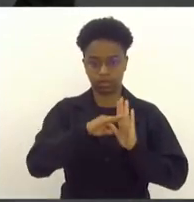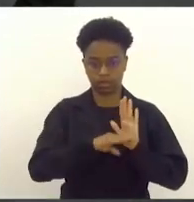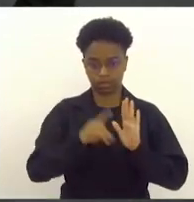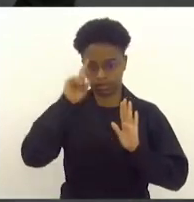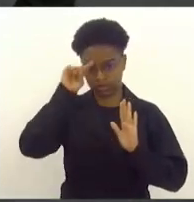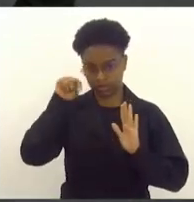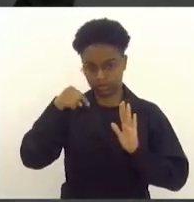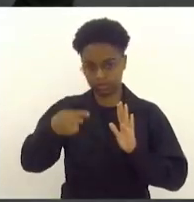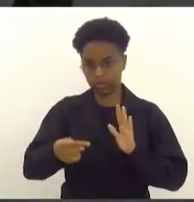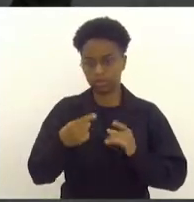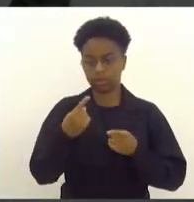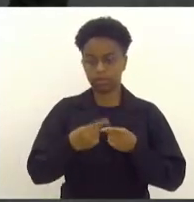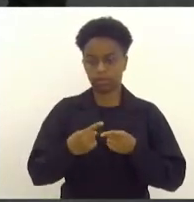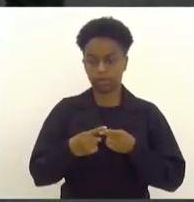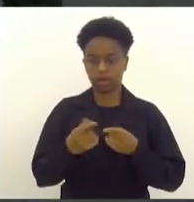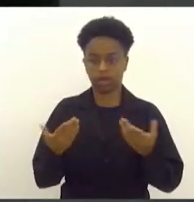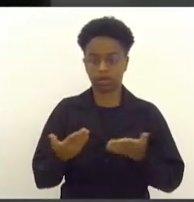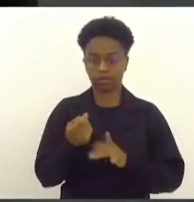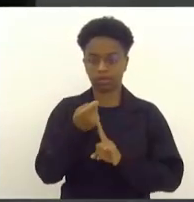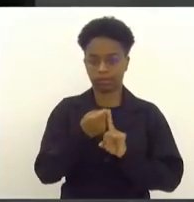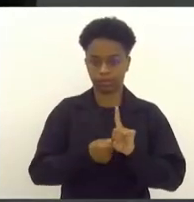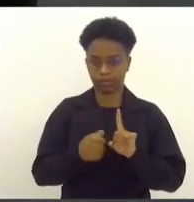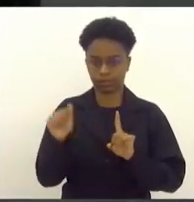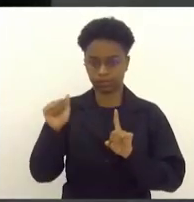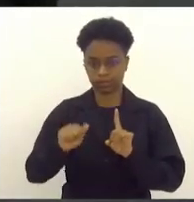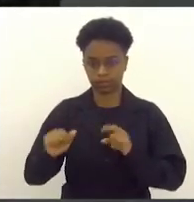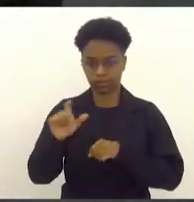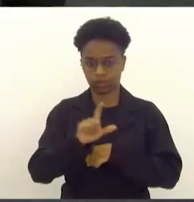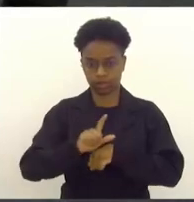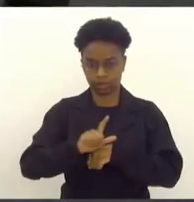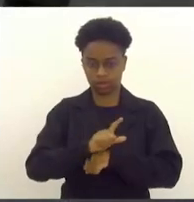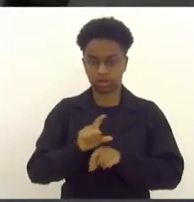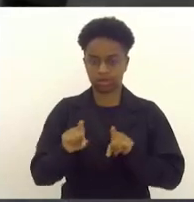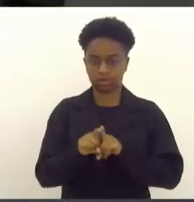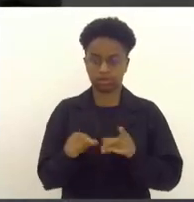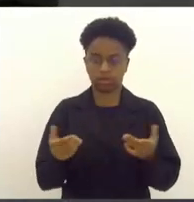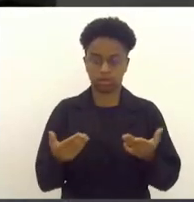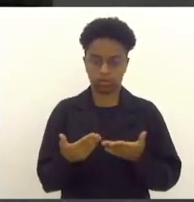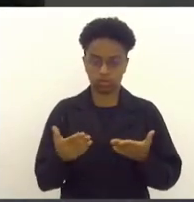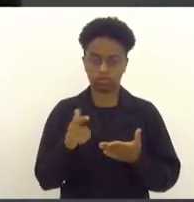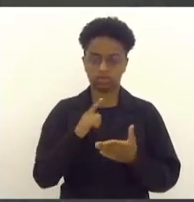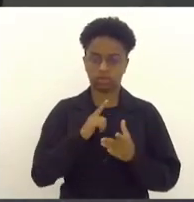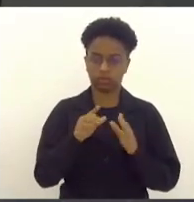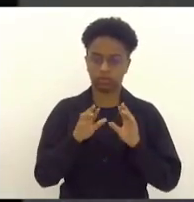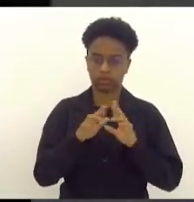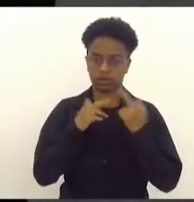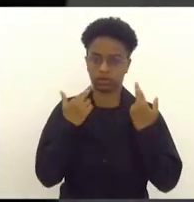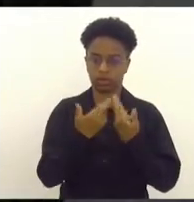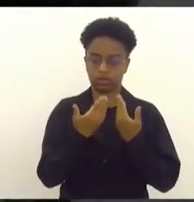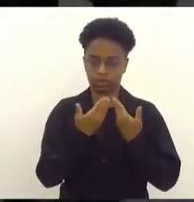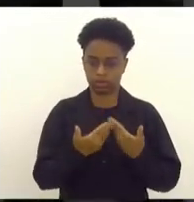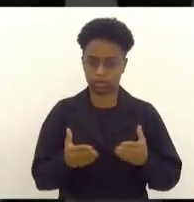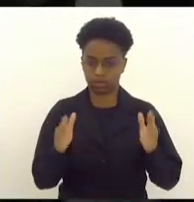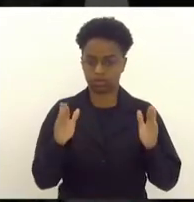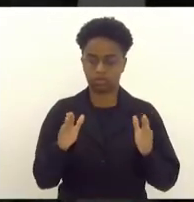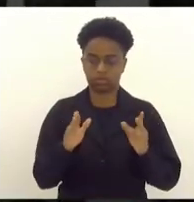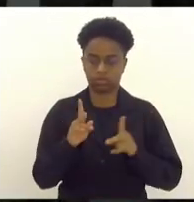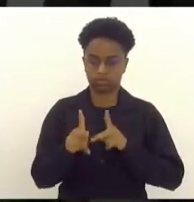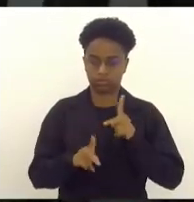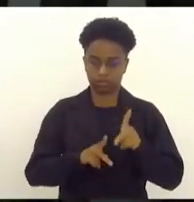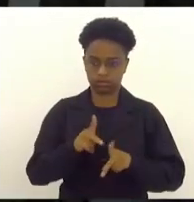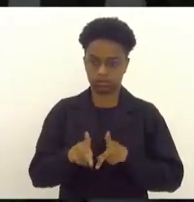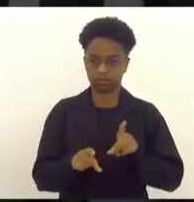próxima semana a gente tá aí nesse mês agosto lilás e hoje realizamos uma audiência pública é